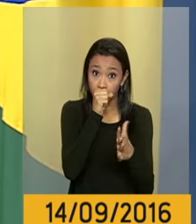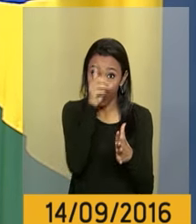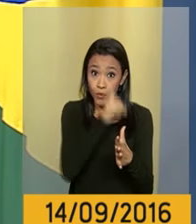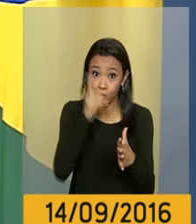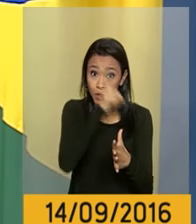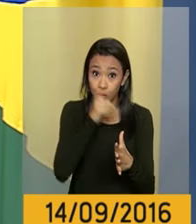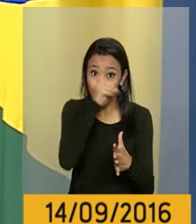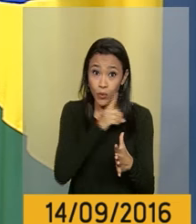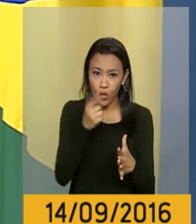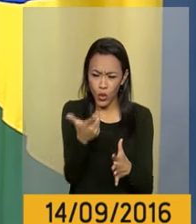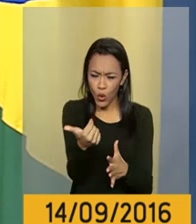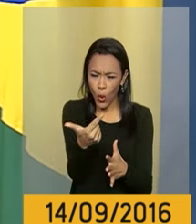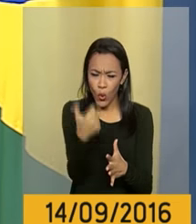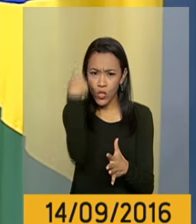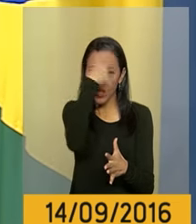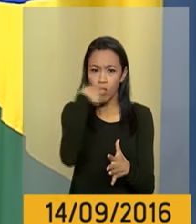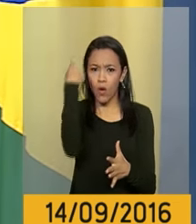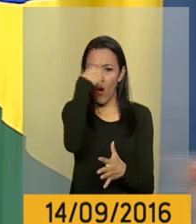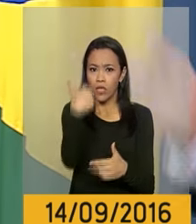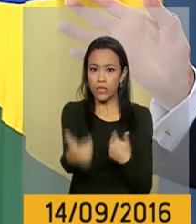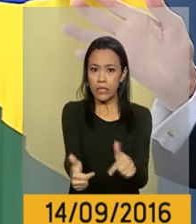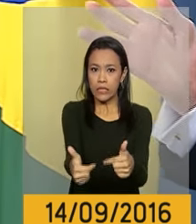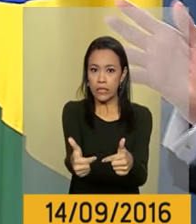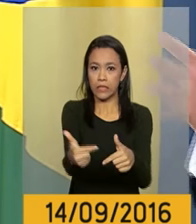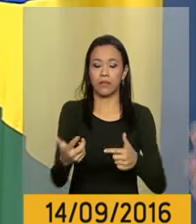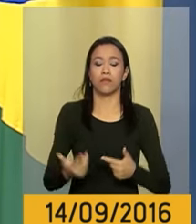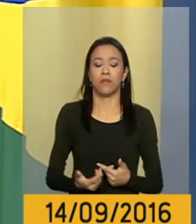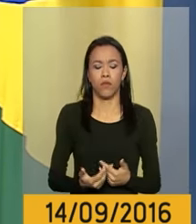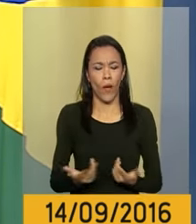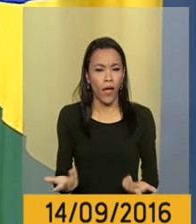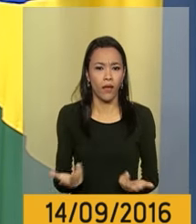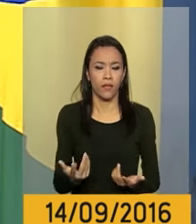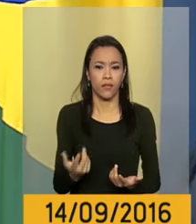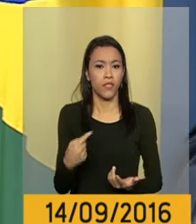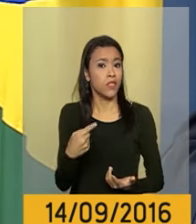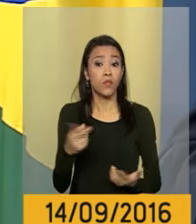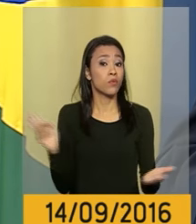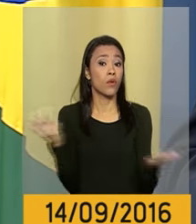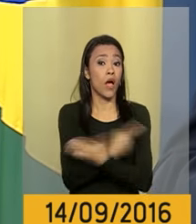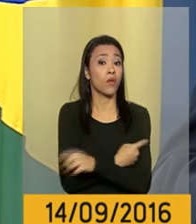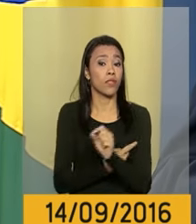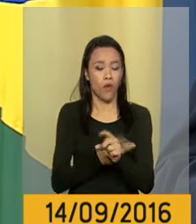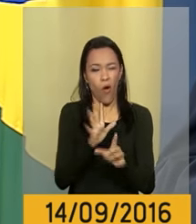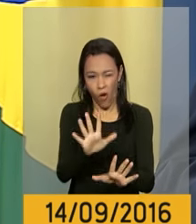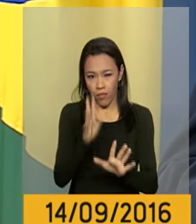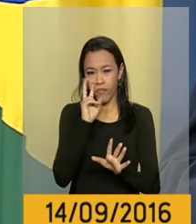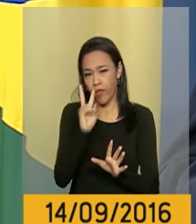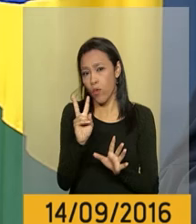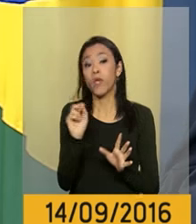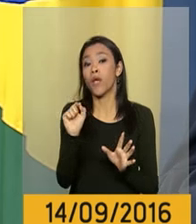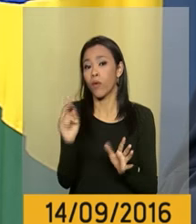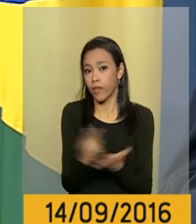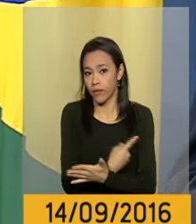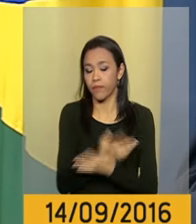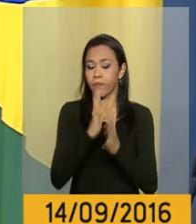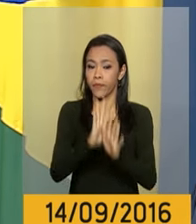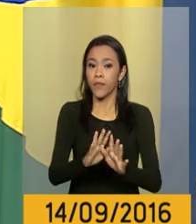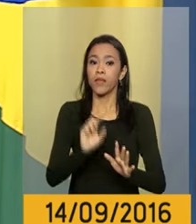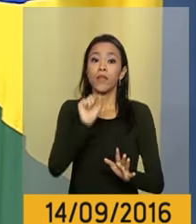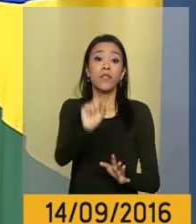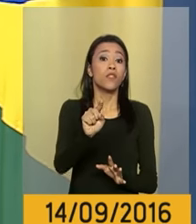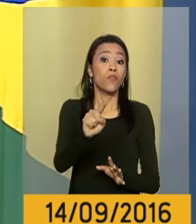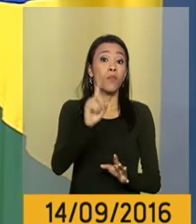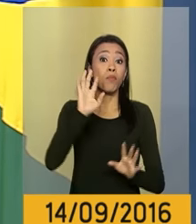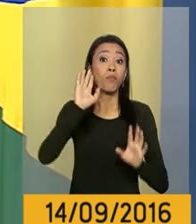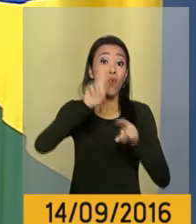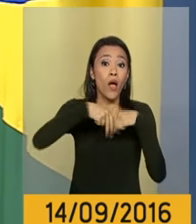domingo, 12 horas por dia. Ora, isto tudo resultou, vejam bem como são as coisas, isto tudo resultou de um encontro